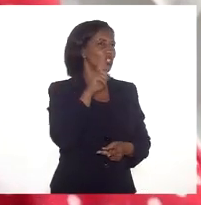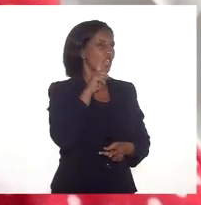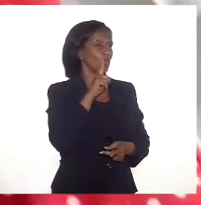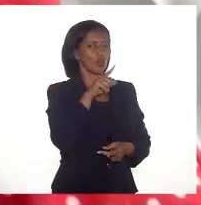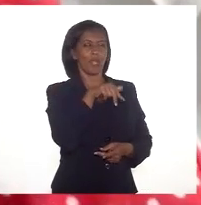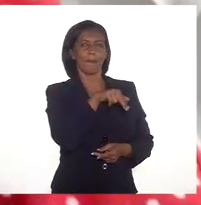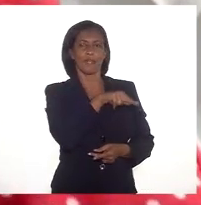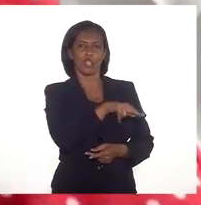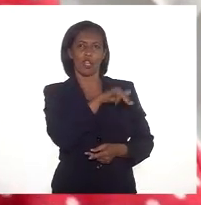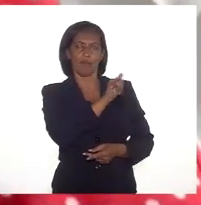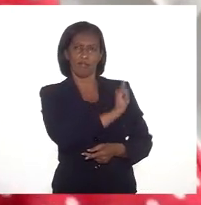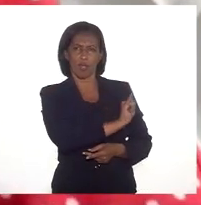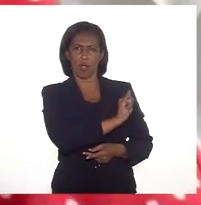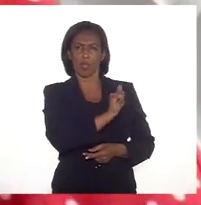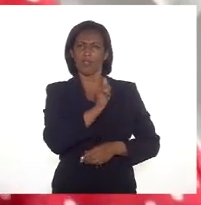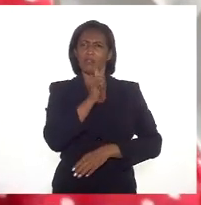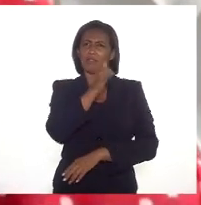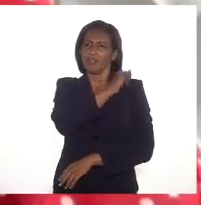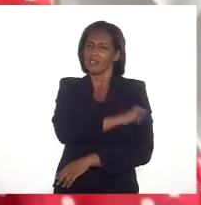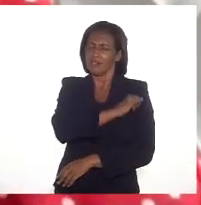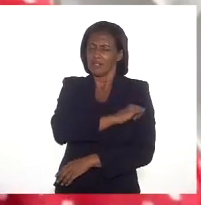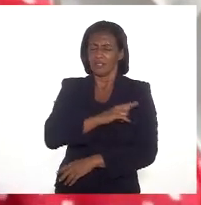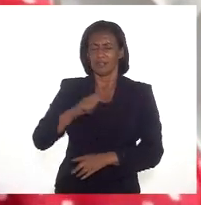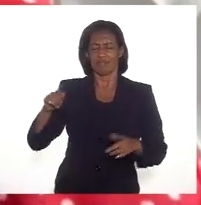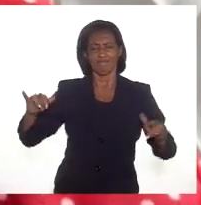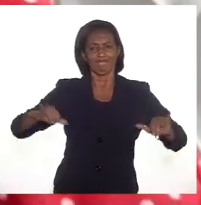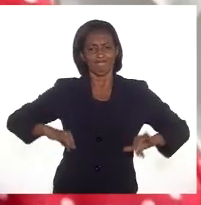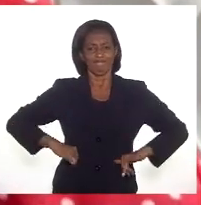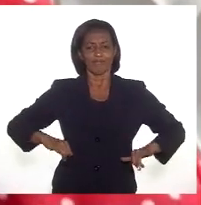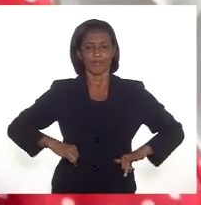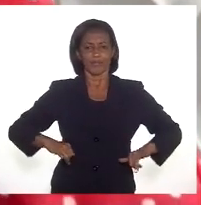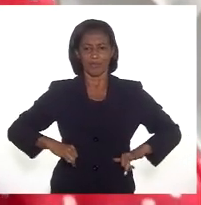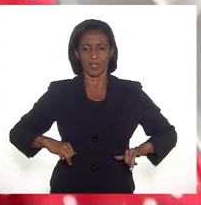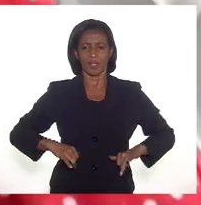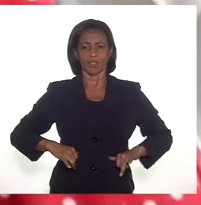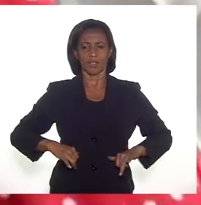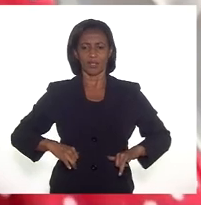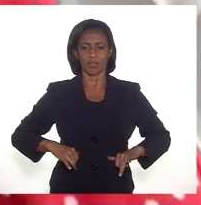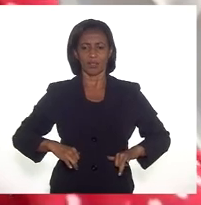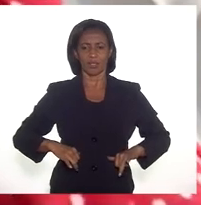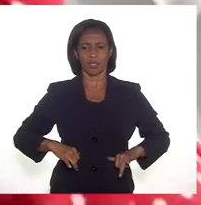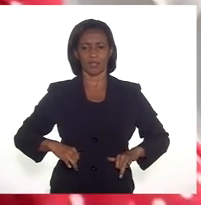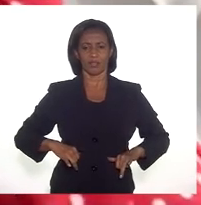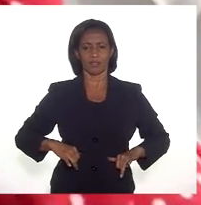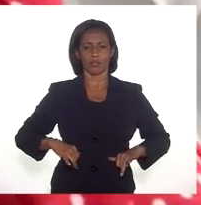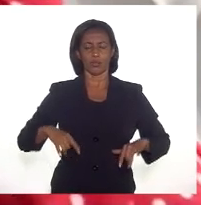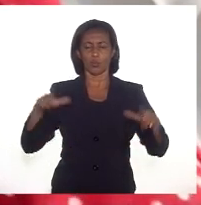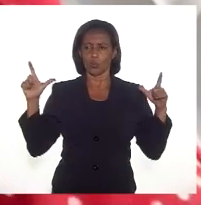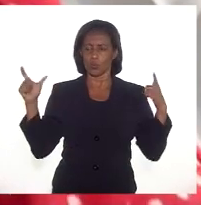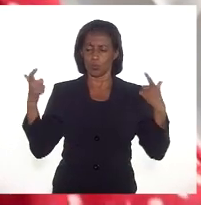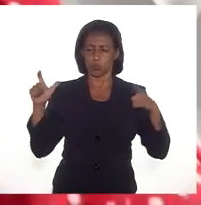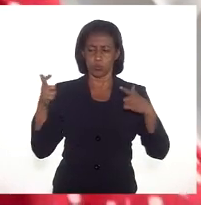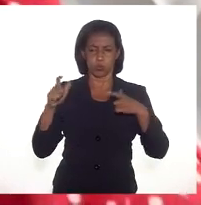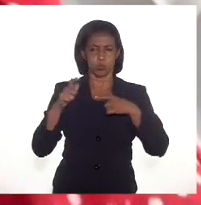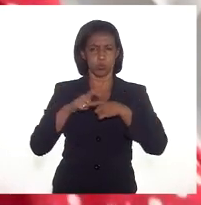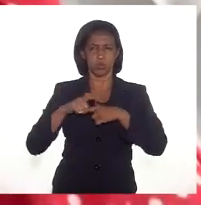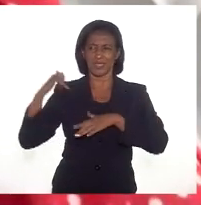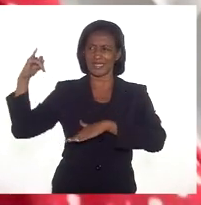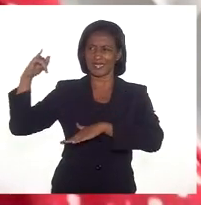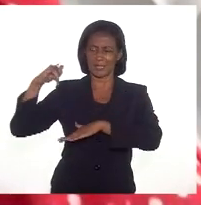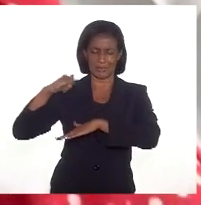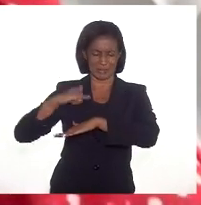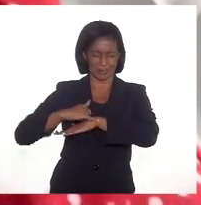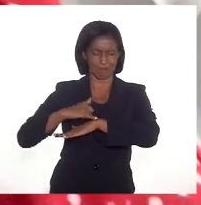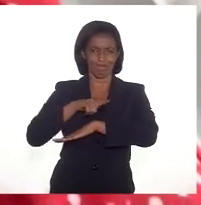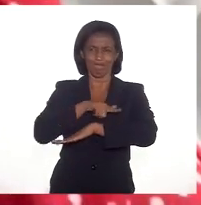o Rio de Janeiro há muito tempo vem sofrendo com essa questão do esvaziamento dos aeroportos do